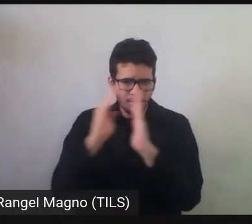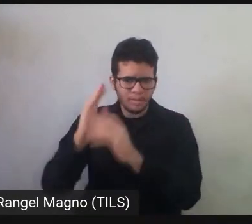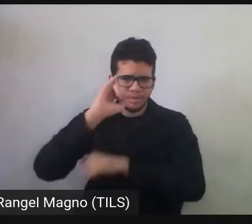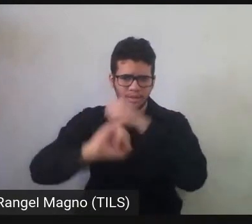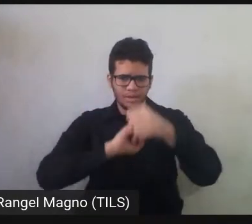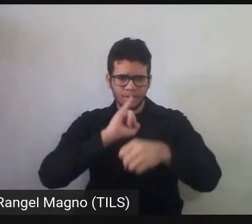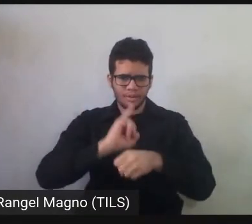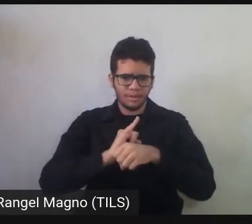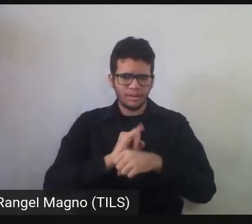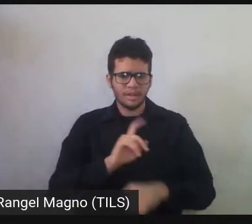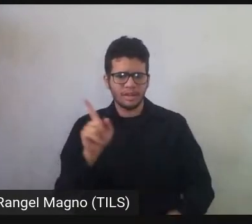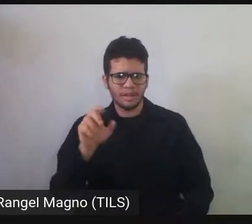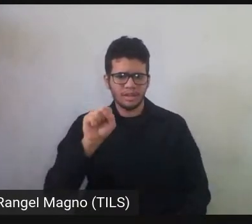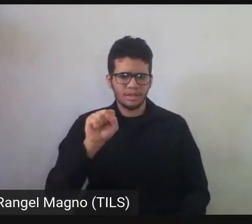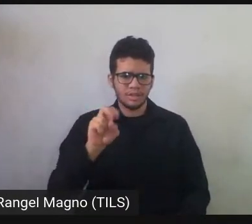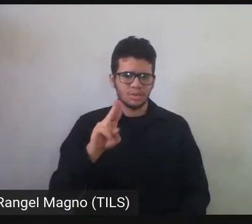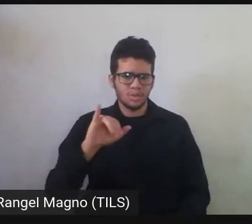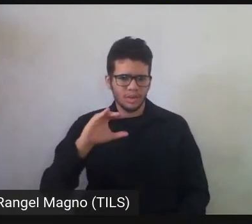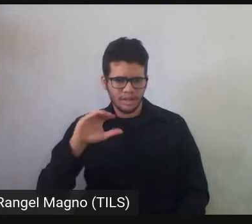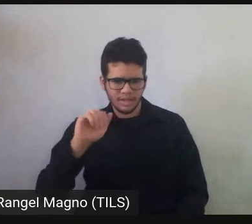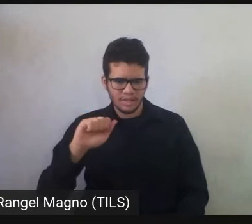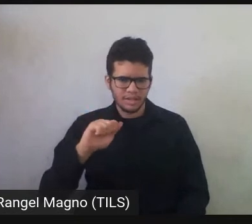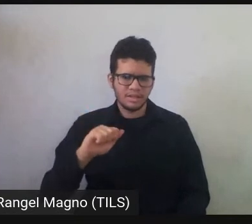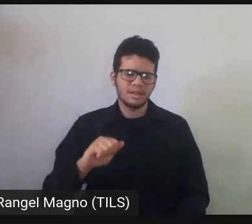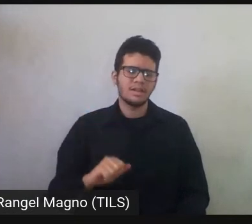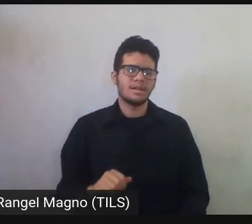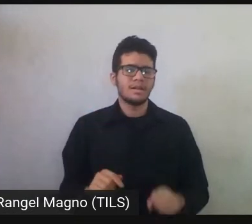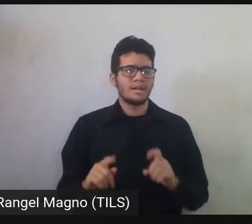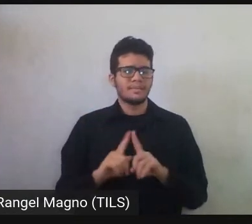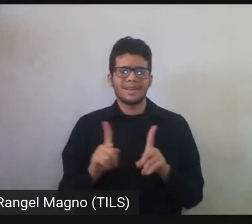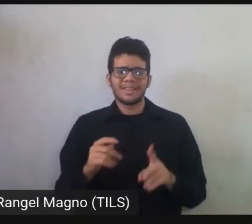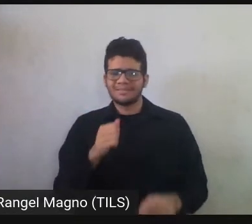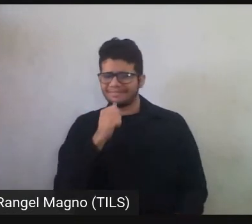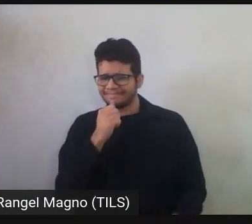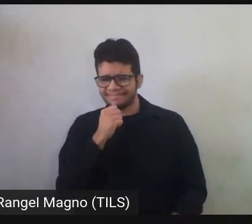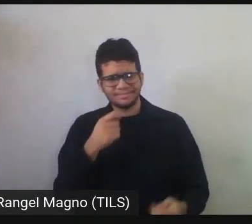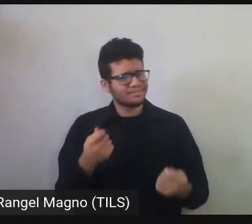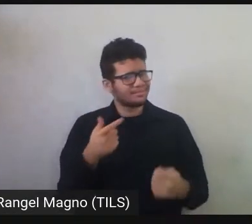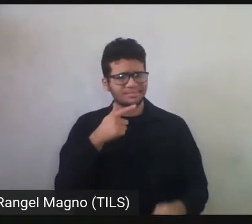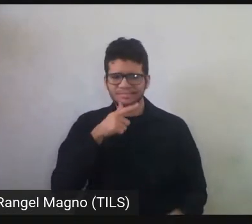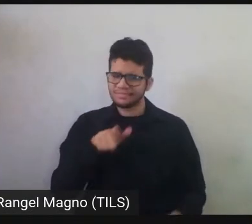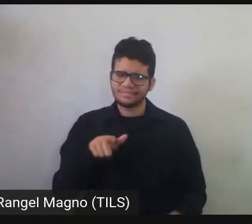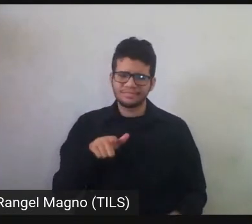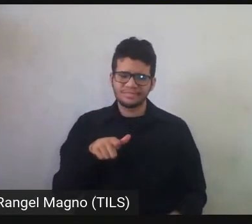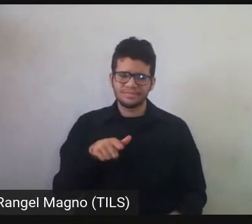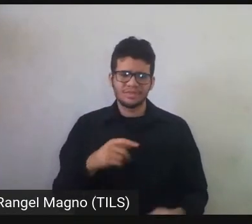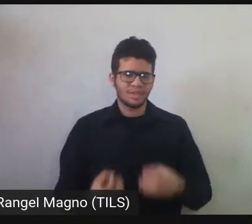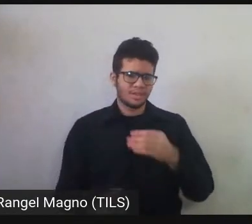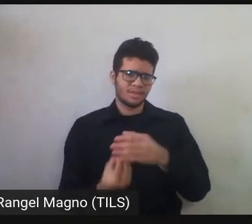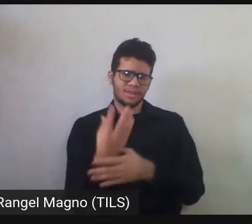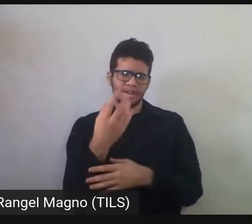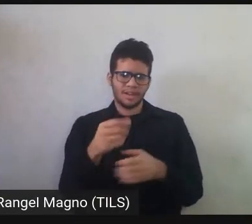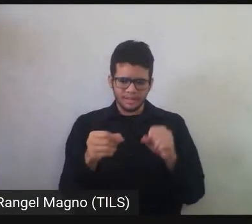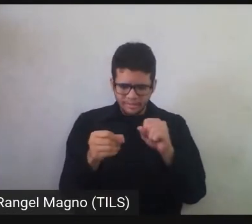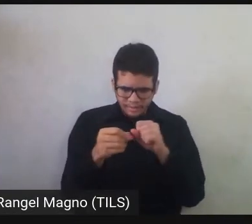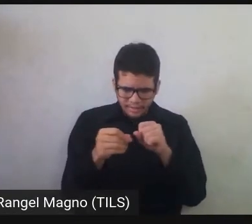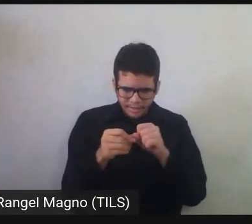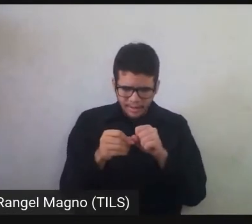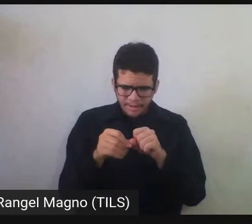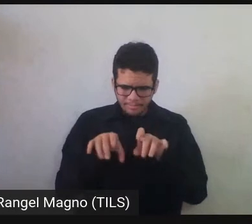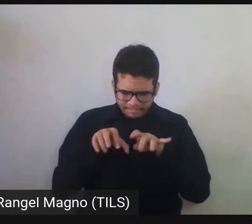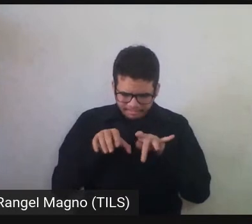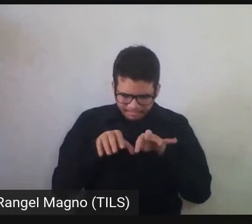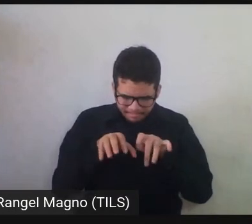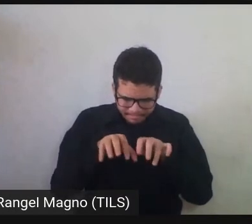depois então eles não conseguiram ainda fazer essa essa